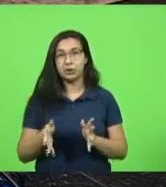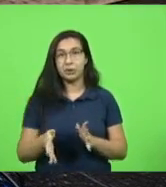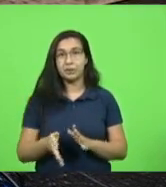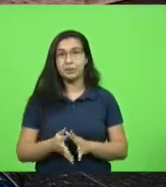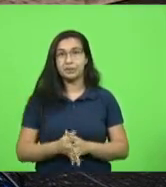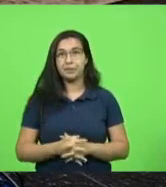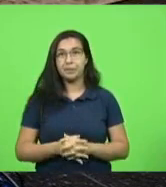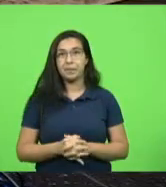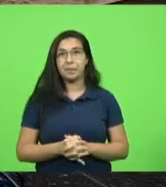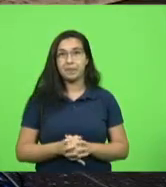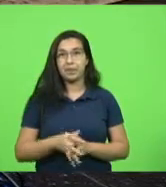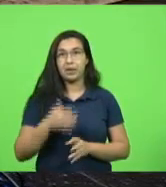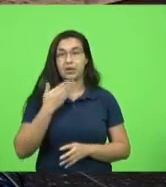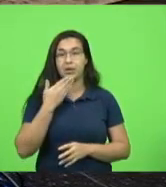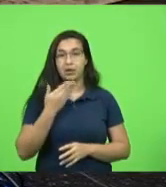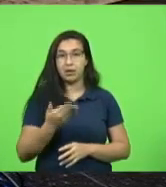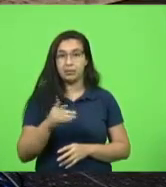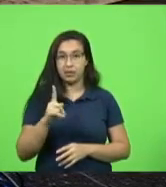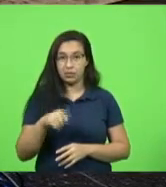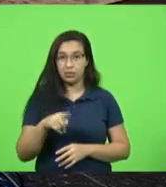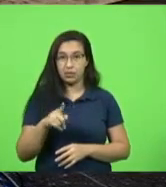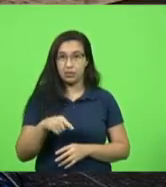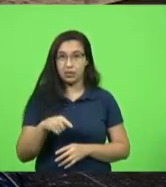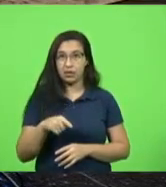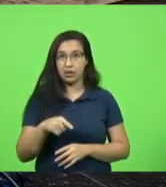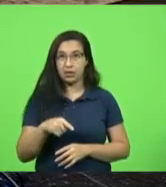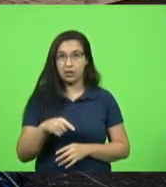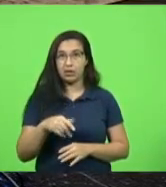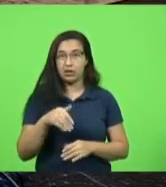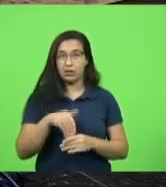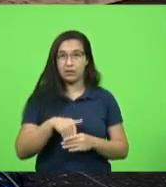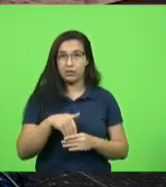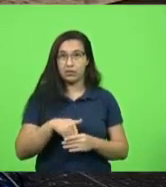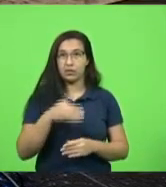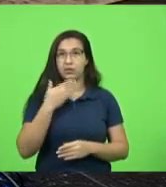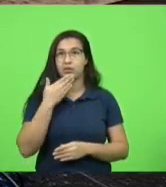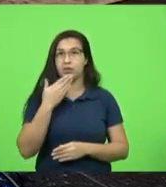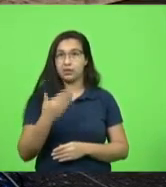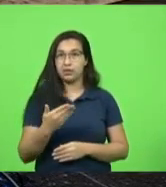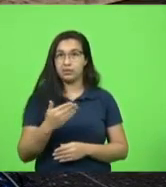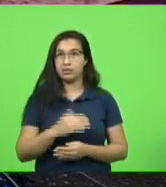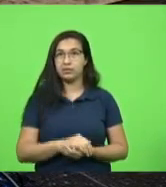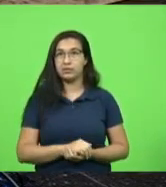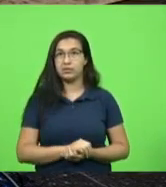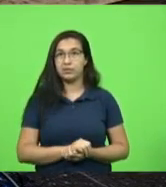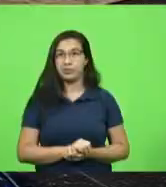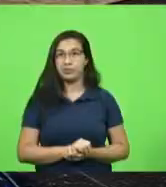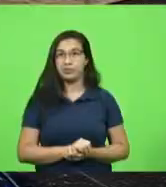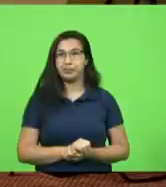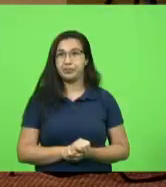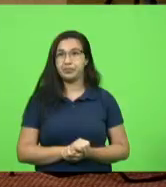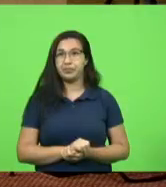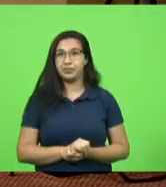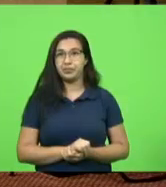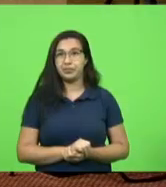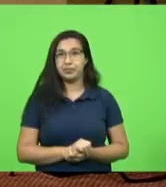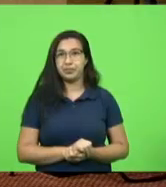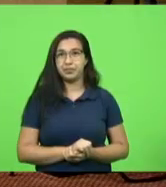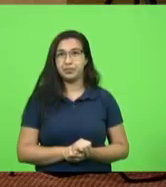Não é isso o requerimento que está na mesa, presidente? O que está sendo votado? Está sendo votado o requerimento.